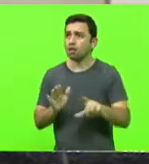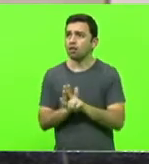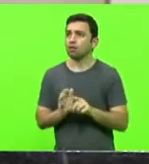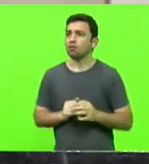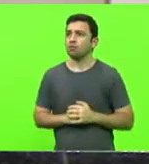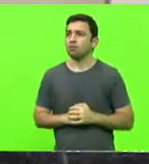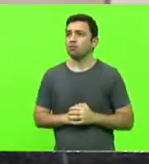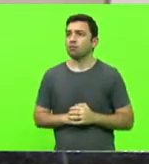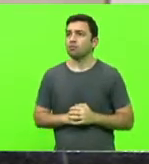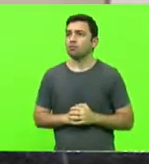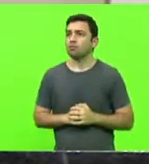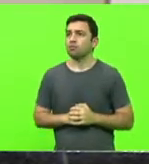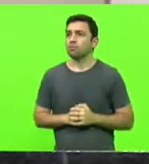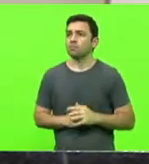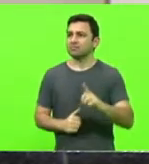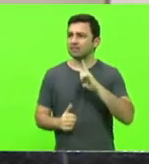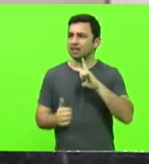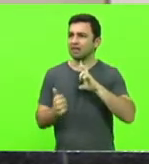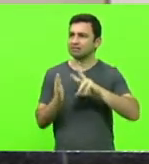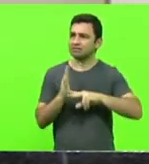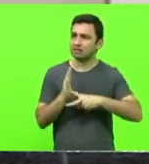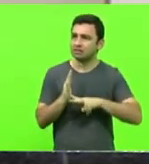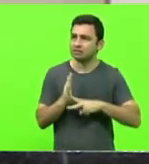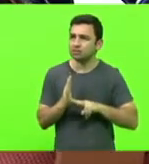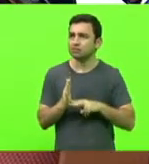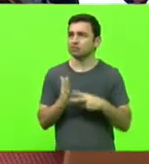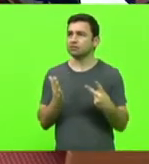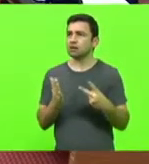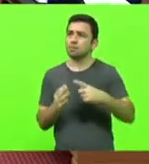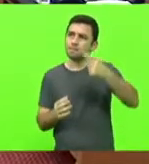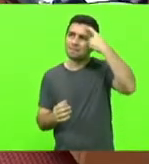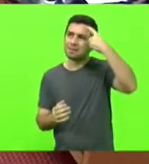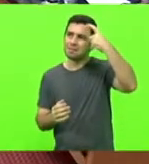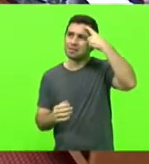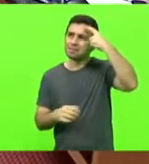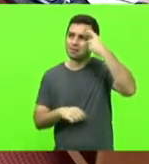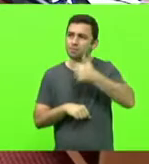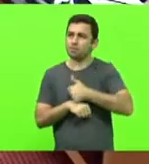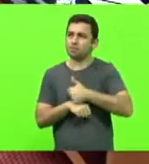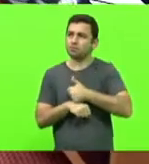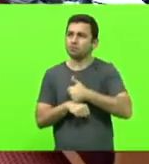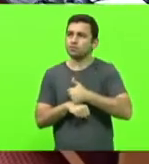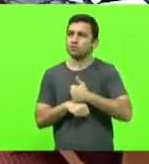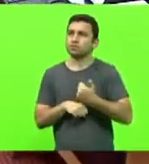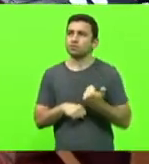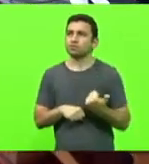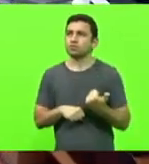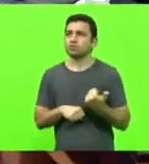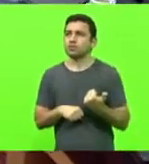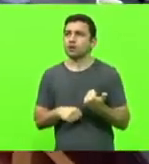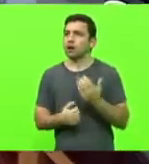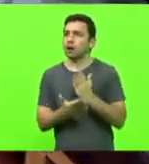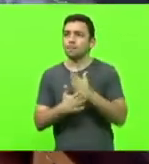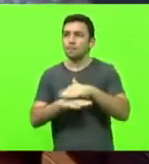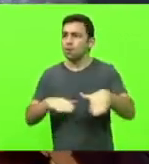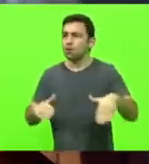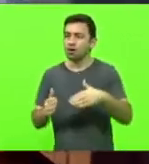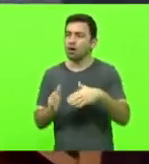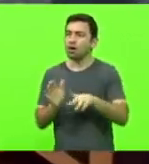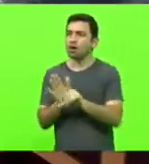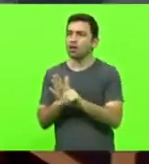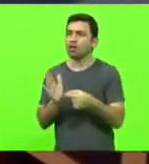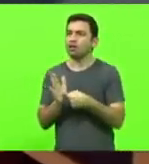Tem sindicalistas, gente que só pensa na sua profissão, sei lá no que pensam, que acabaram com a lei, uma construção